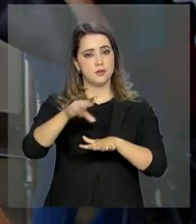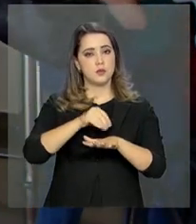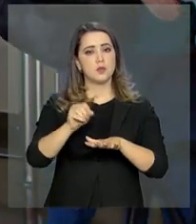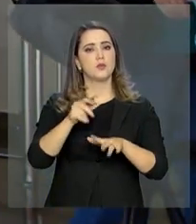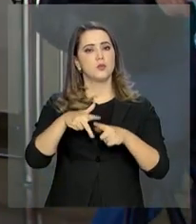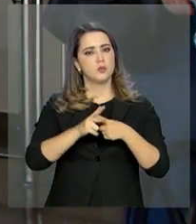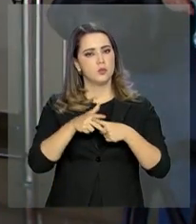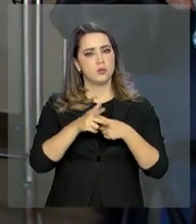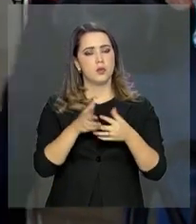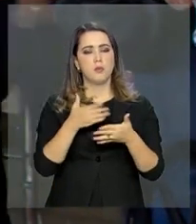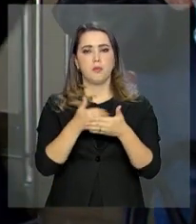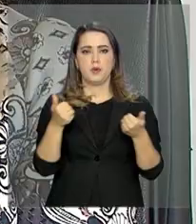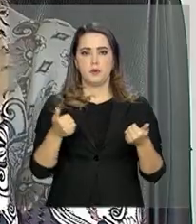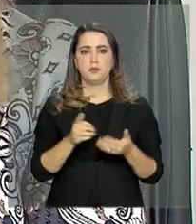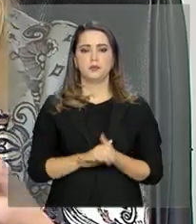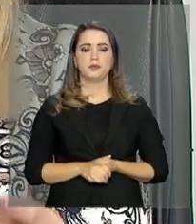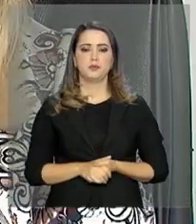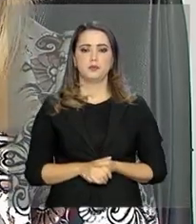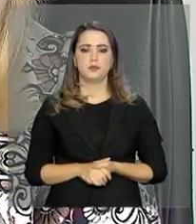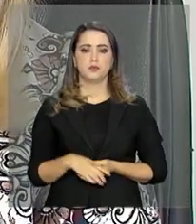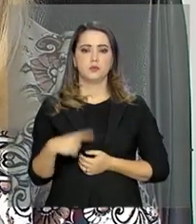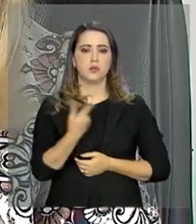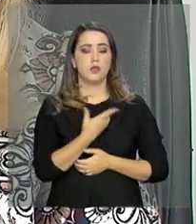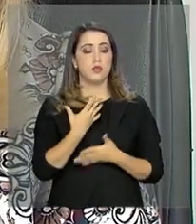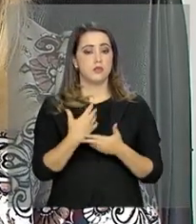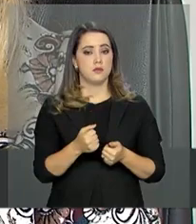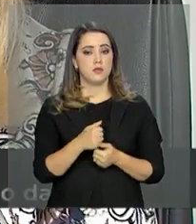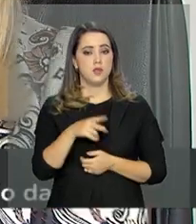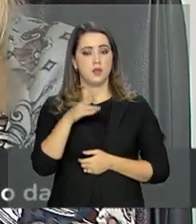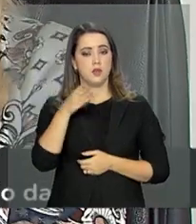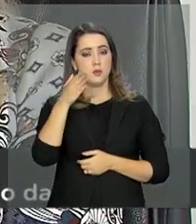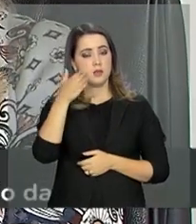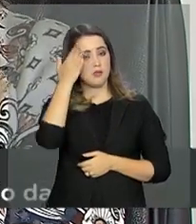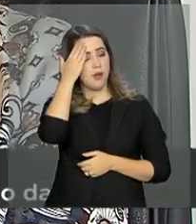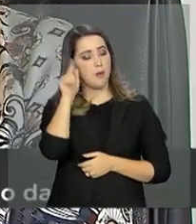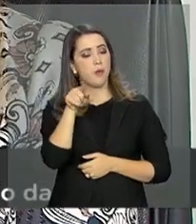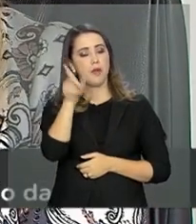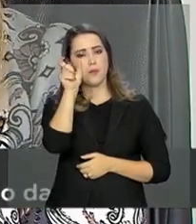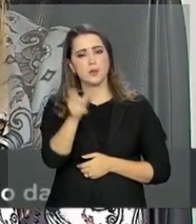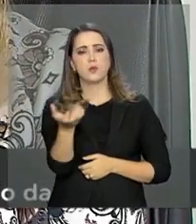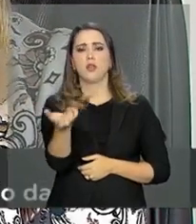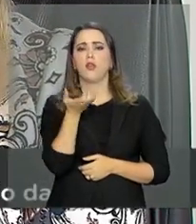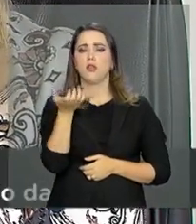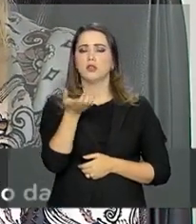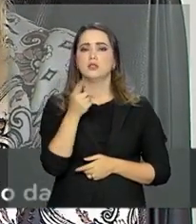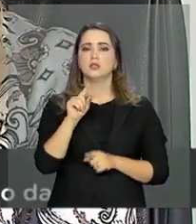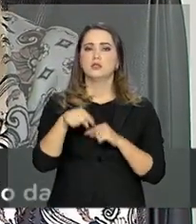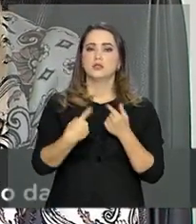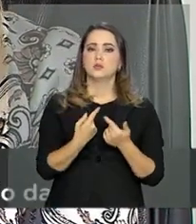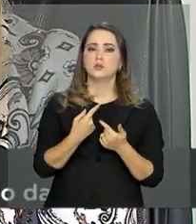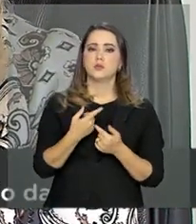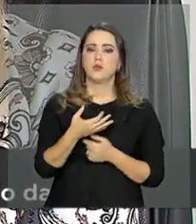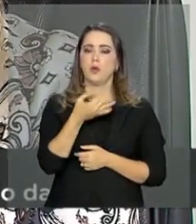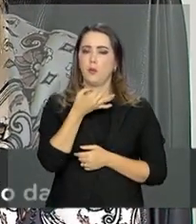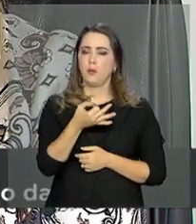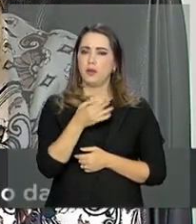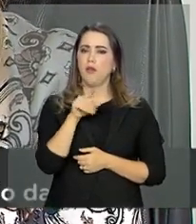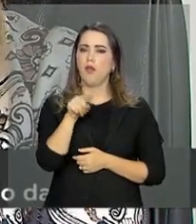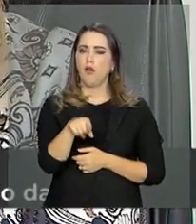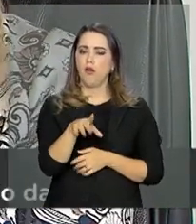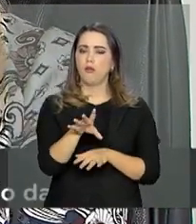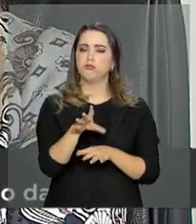e investir em melhorias nós vamos ouvir o que o cidadão demandou e através desse seu pedido dessa sua